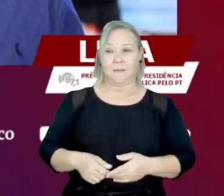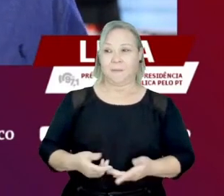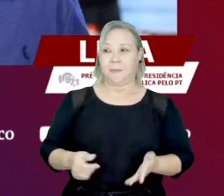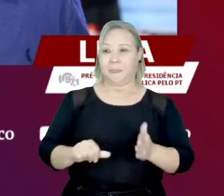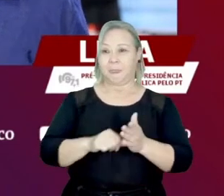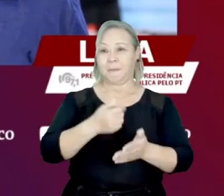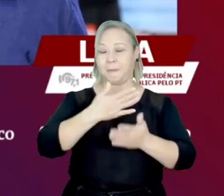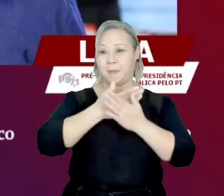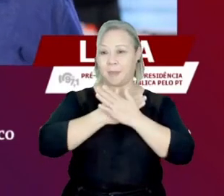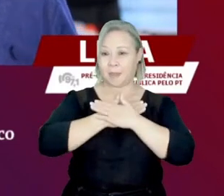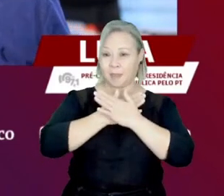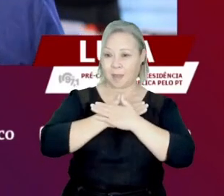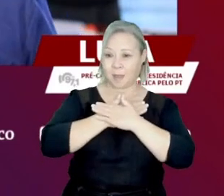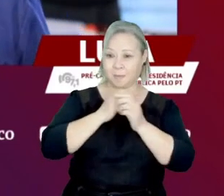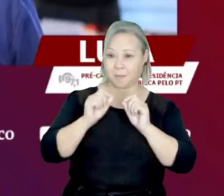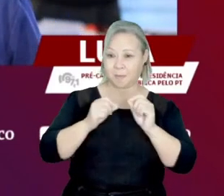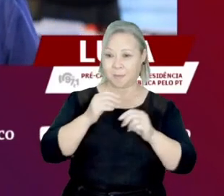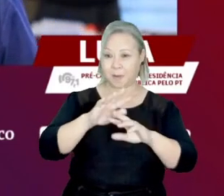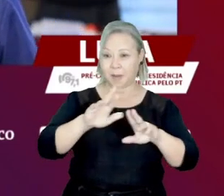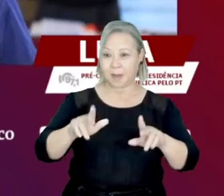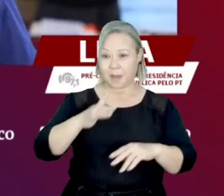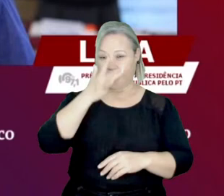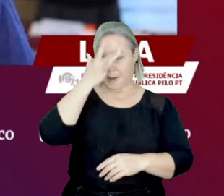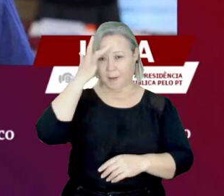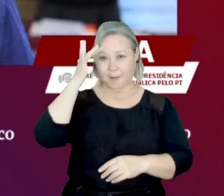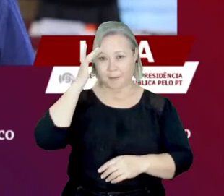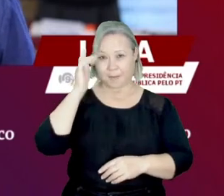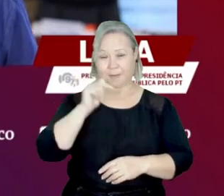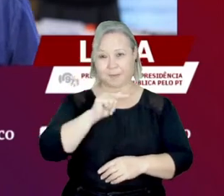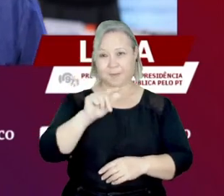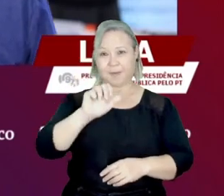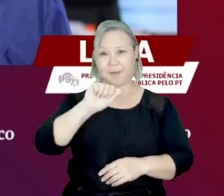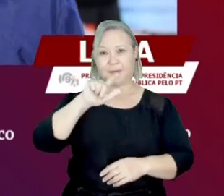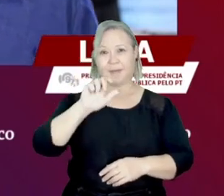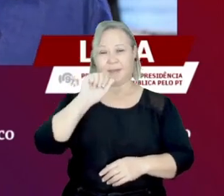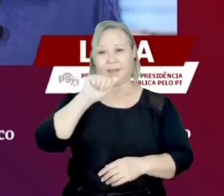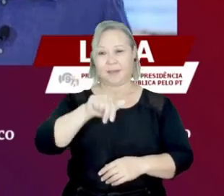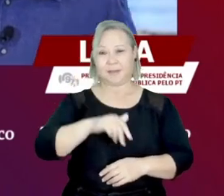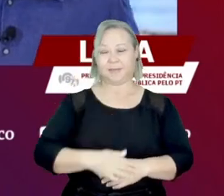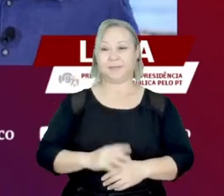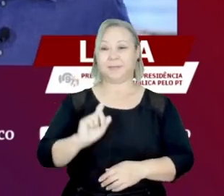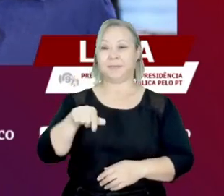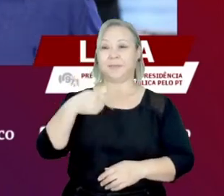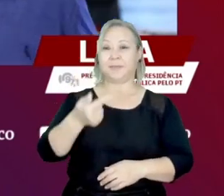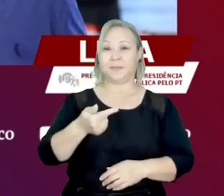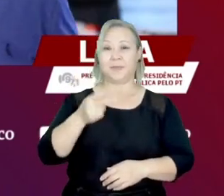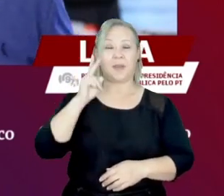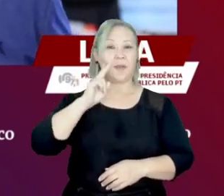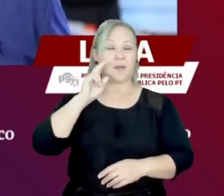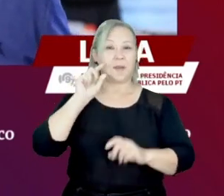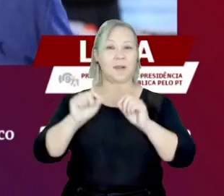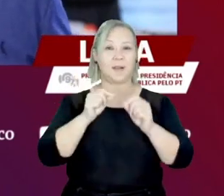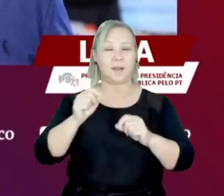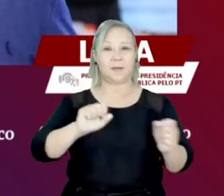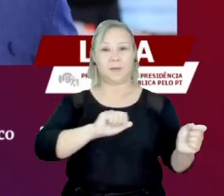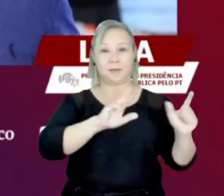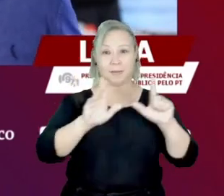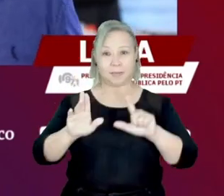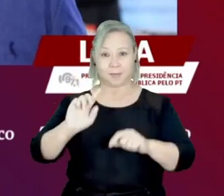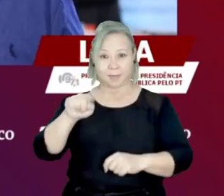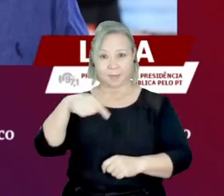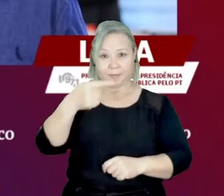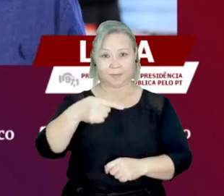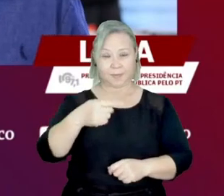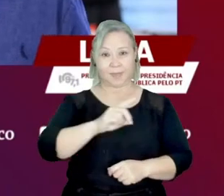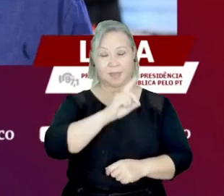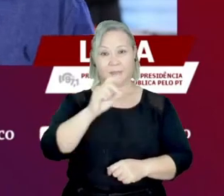eu vou estar em Uberlândia. Okay. Uberlândia fica um pouco distante do Vale do Aço. Bastante. Mas quem tem carro pode ir até lá e você pode